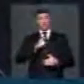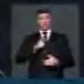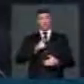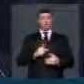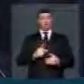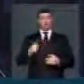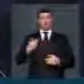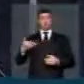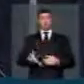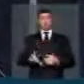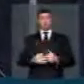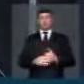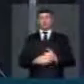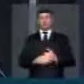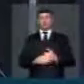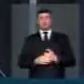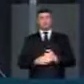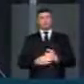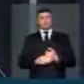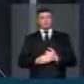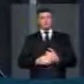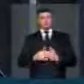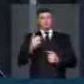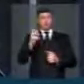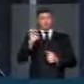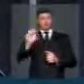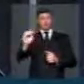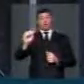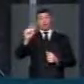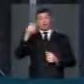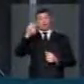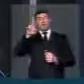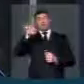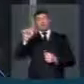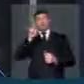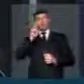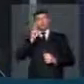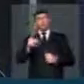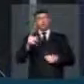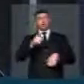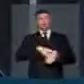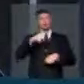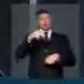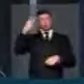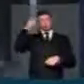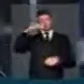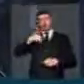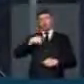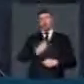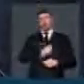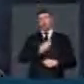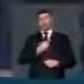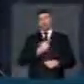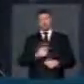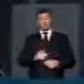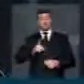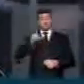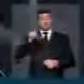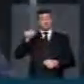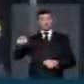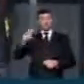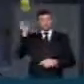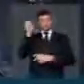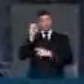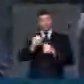presenciar aqui, doutora Patrícia, de presenciar um momento histórico na minha vida. De, lá no Rio Grande, ter feito